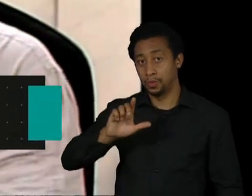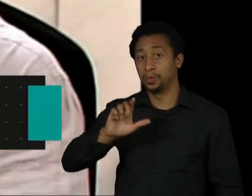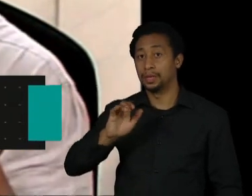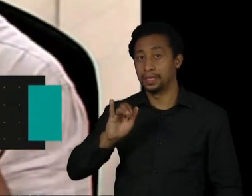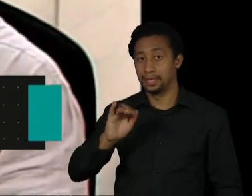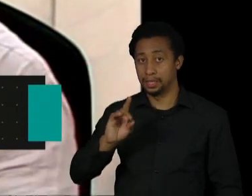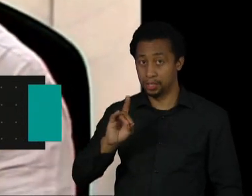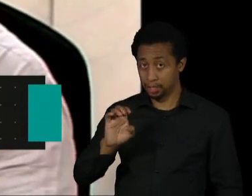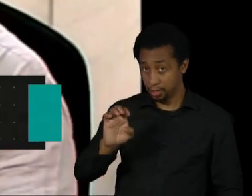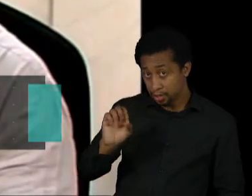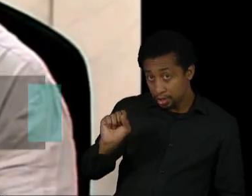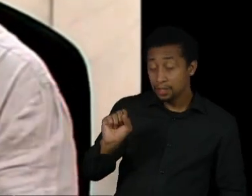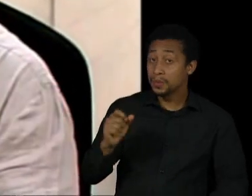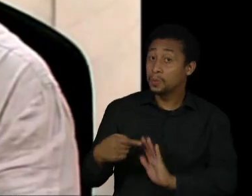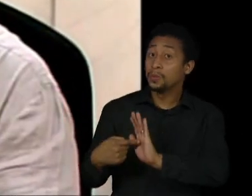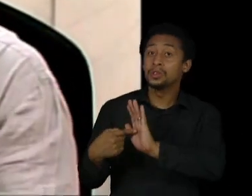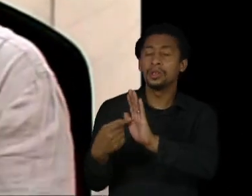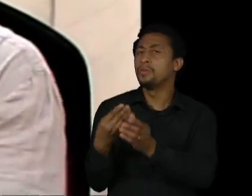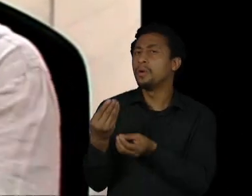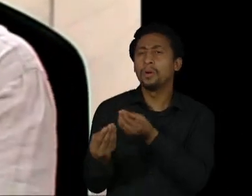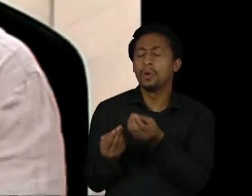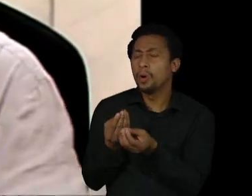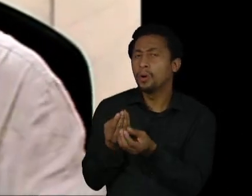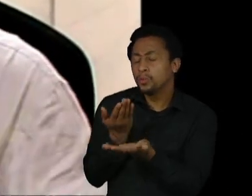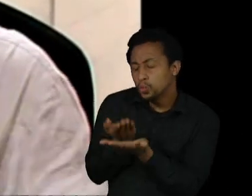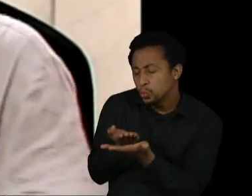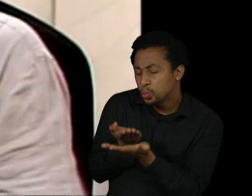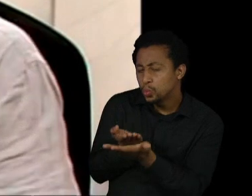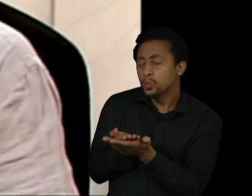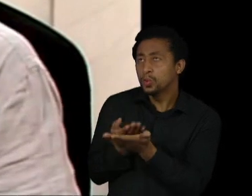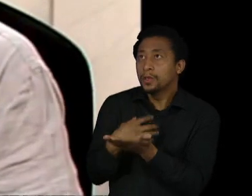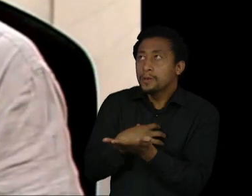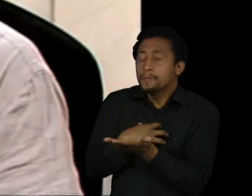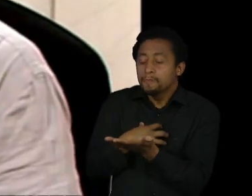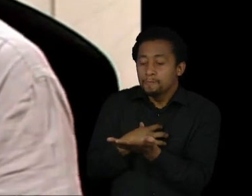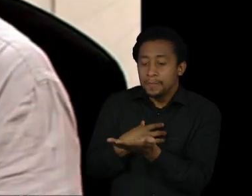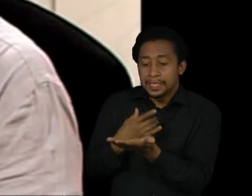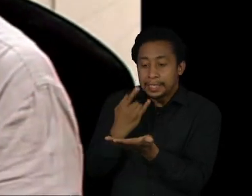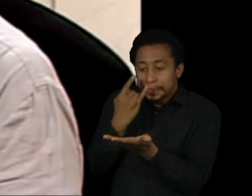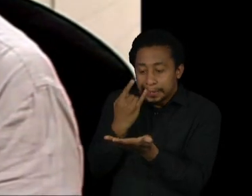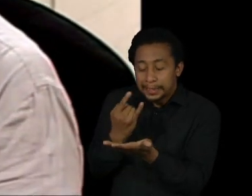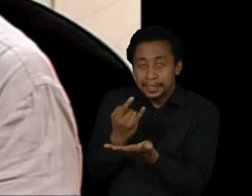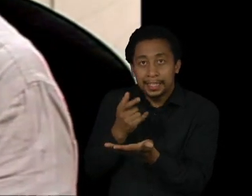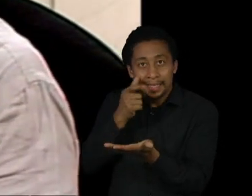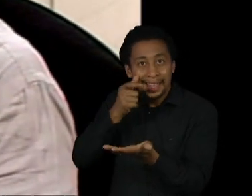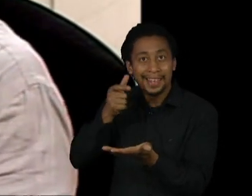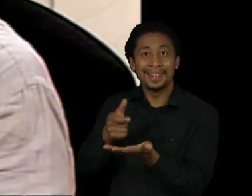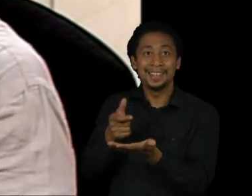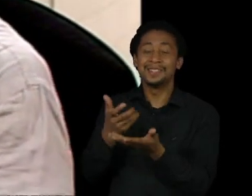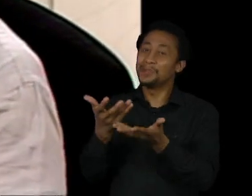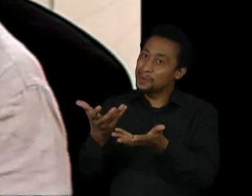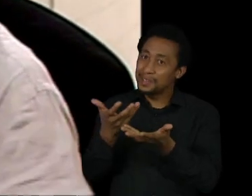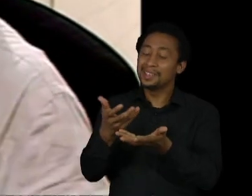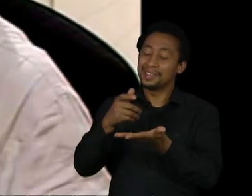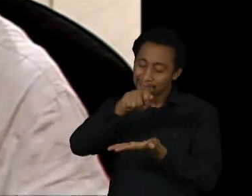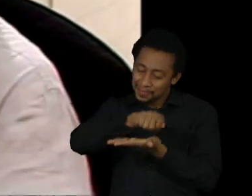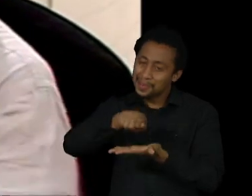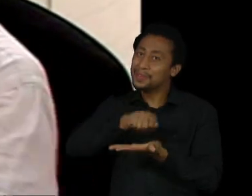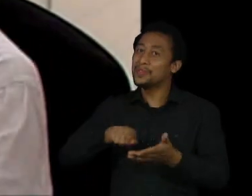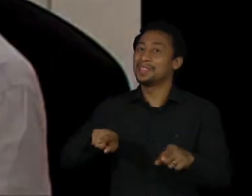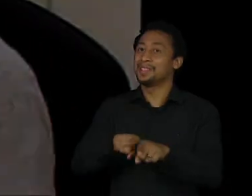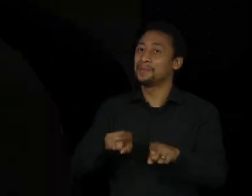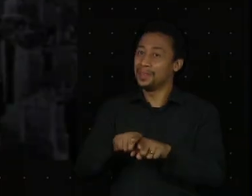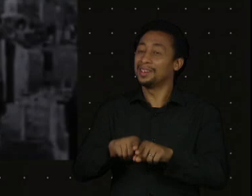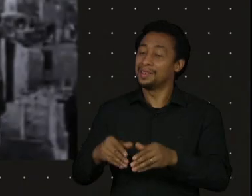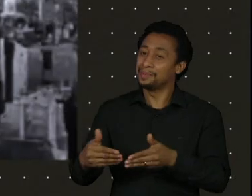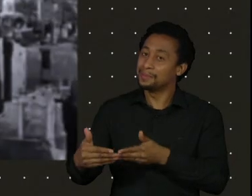Então quando eu consegui, né, chegar a fazer filmes, evidentemente que tem um retorno de toda essa minha